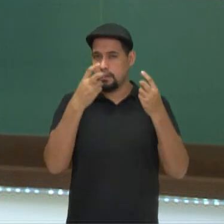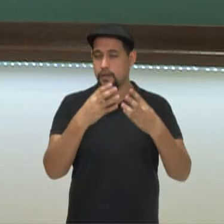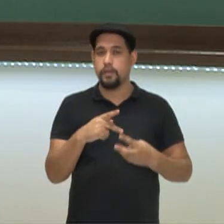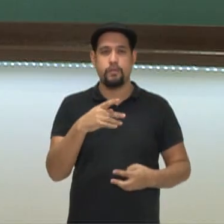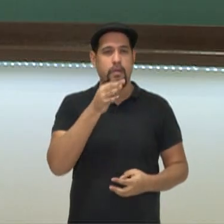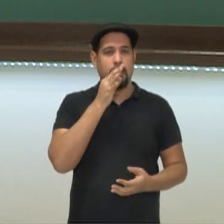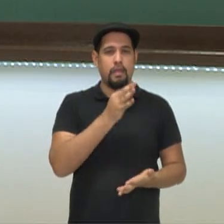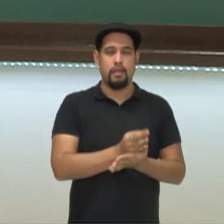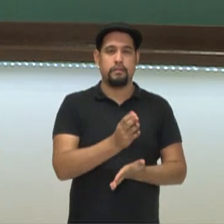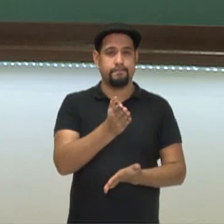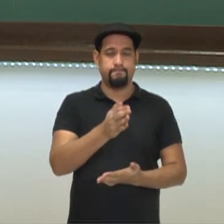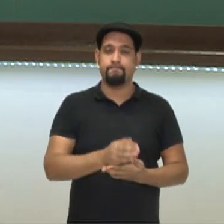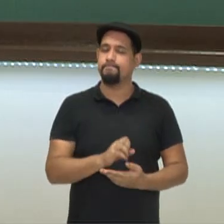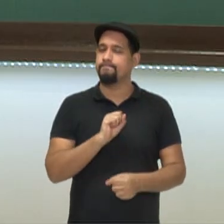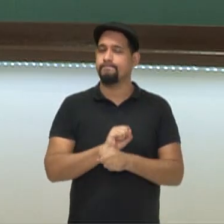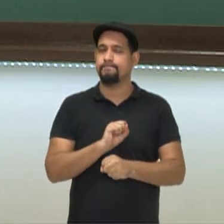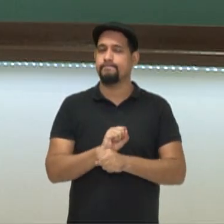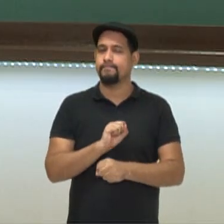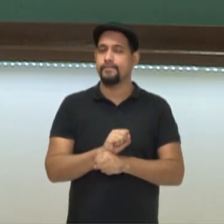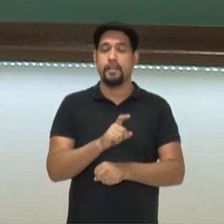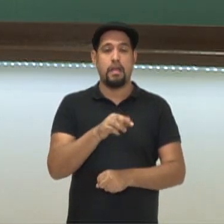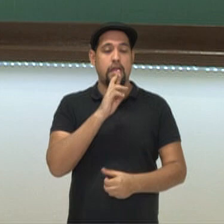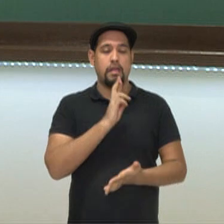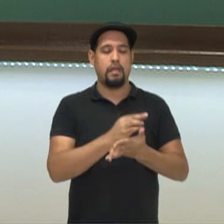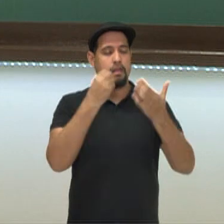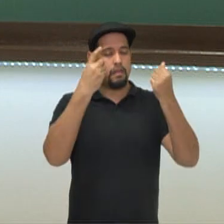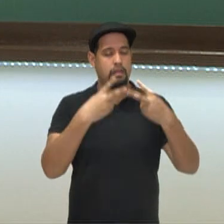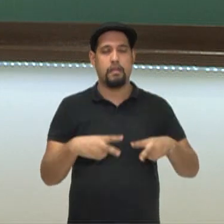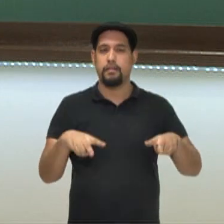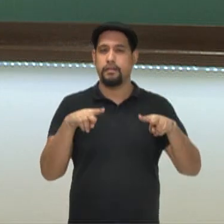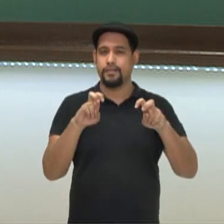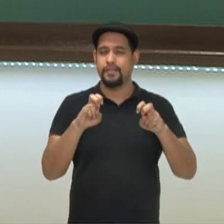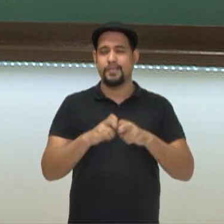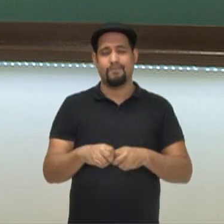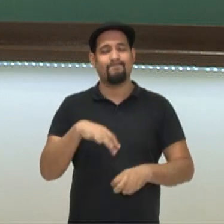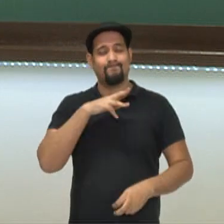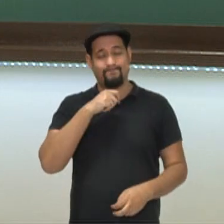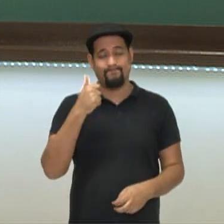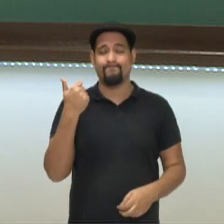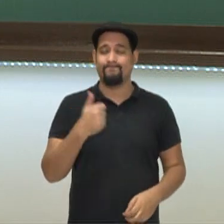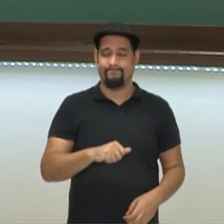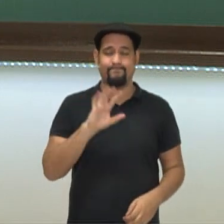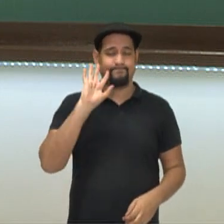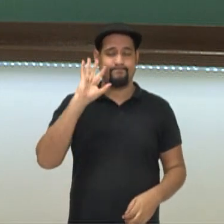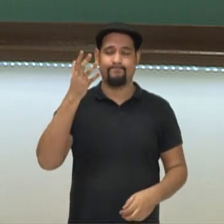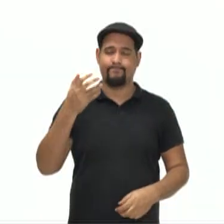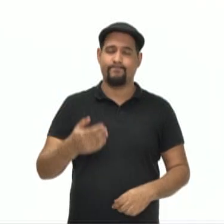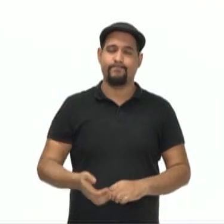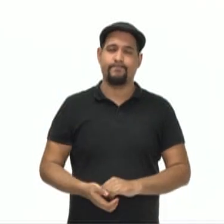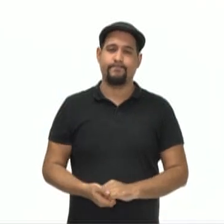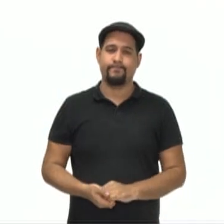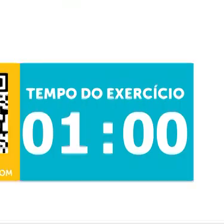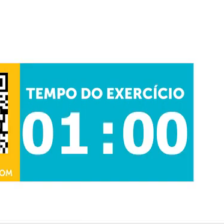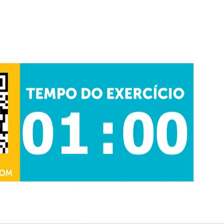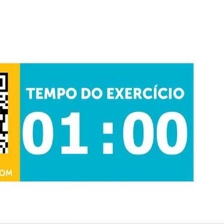ok? Então agora você vai ter um tempinho para explicar sobre essa trágica situação ocorrida na Noruega.